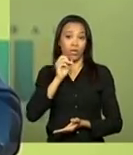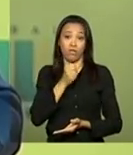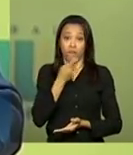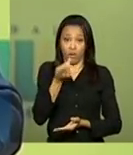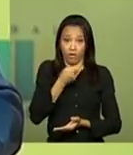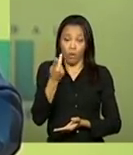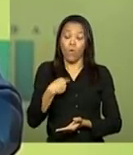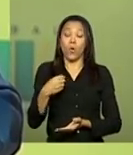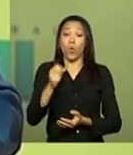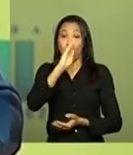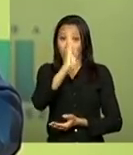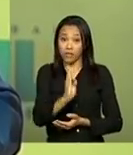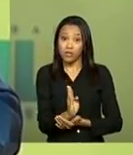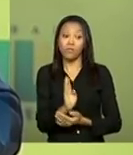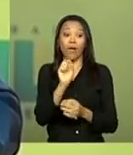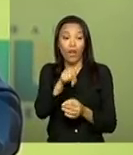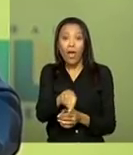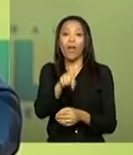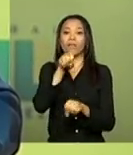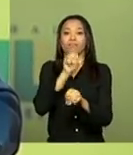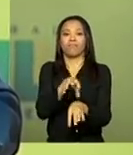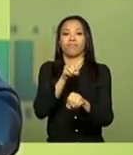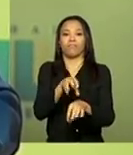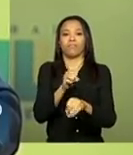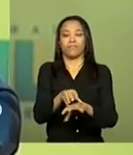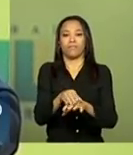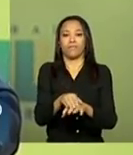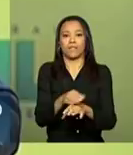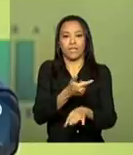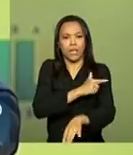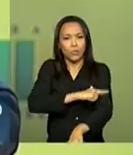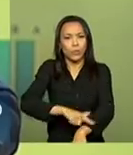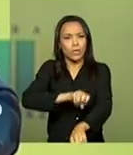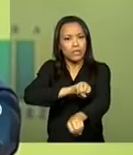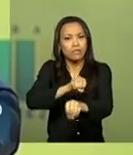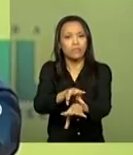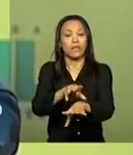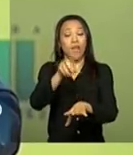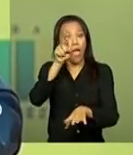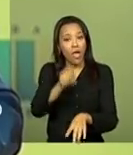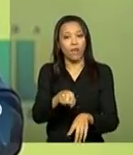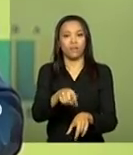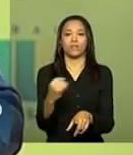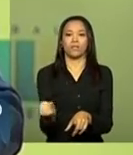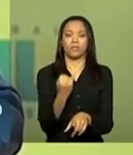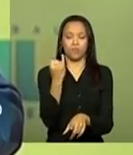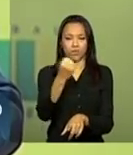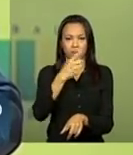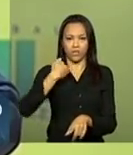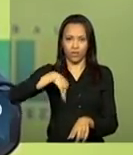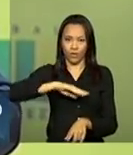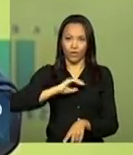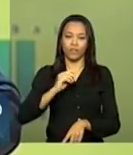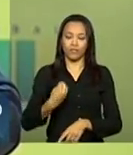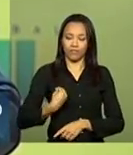educadora, possa se realizar a partir do Plano Nacional de Educação. Esse é um elemento importante e que nós estamos